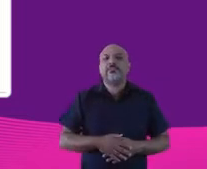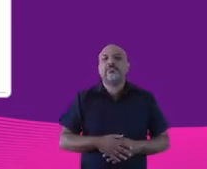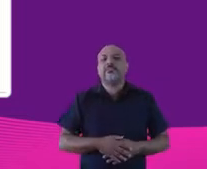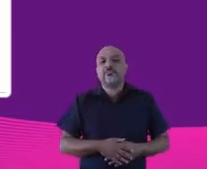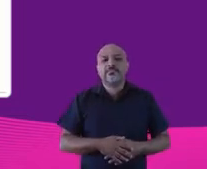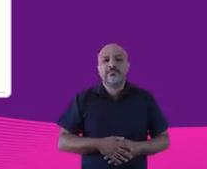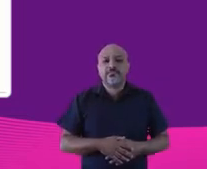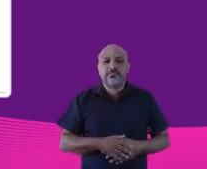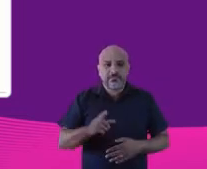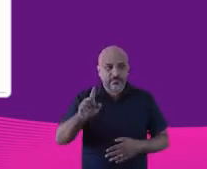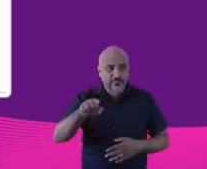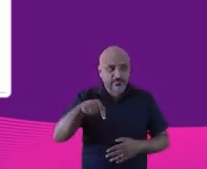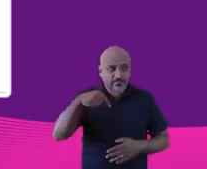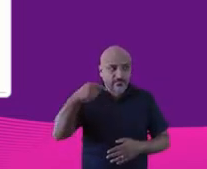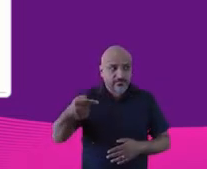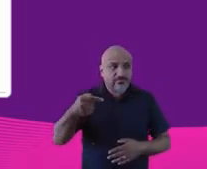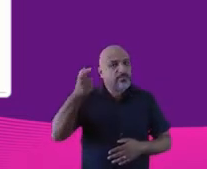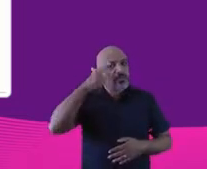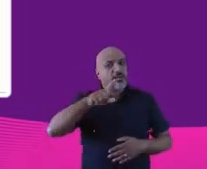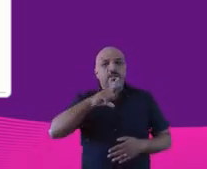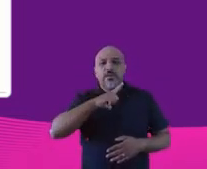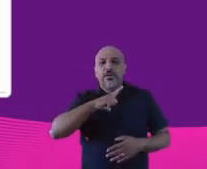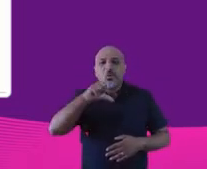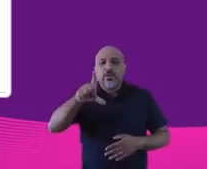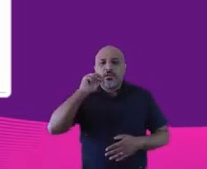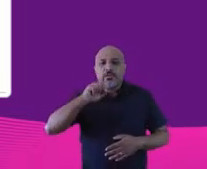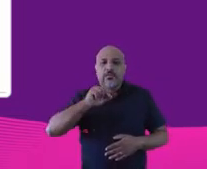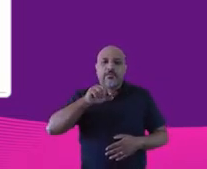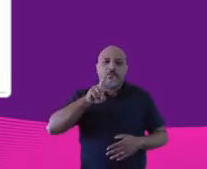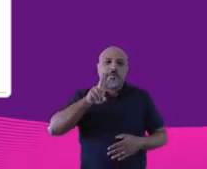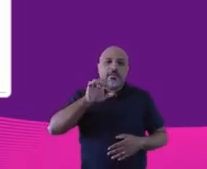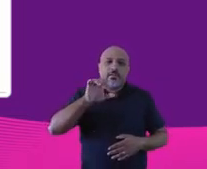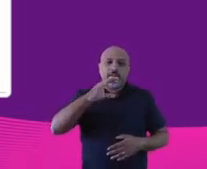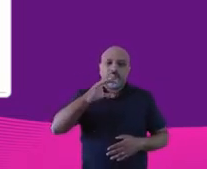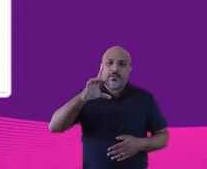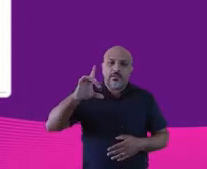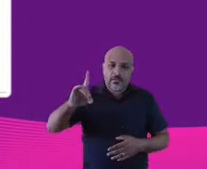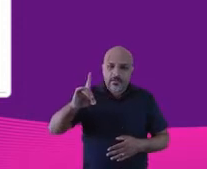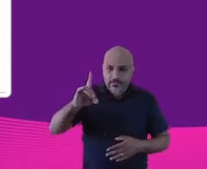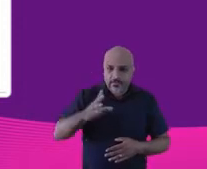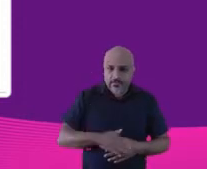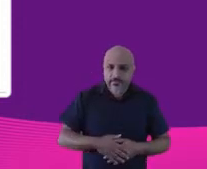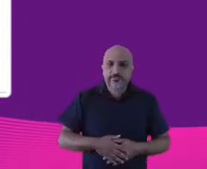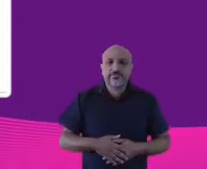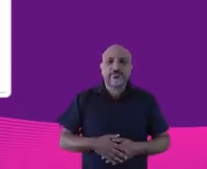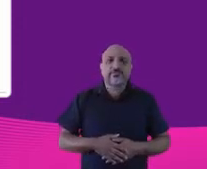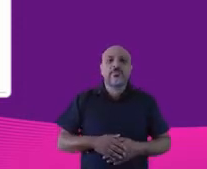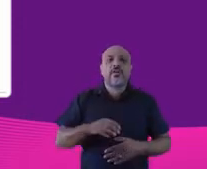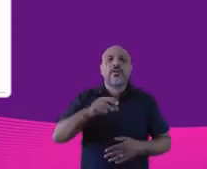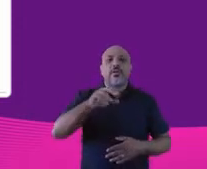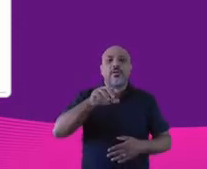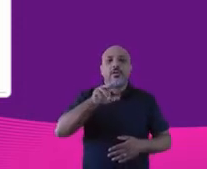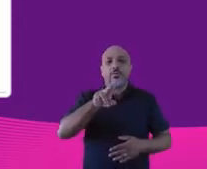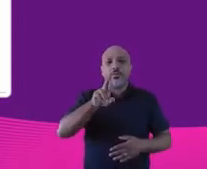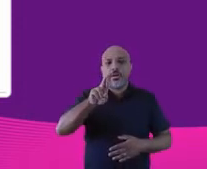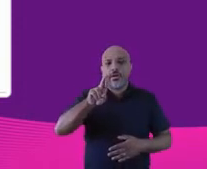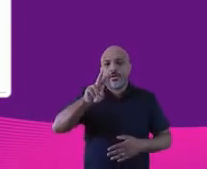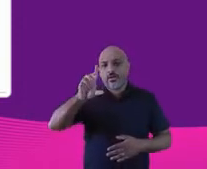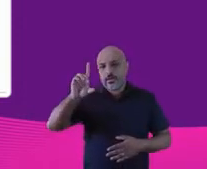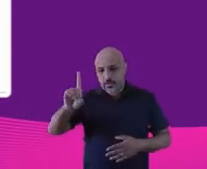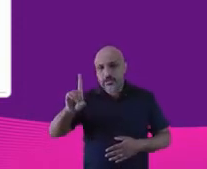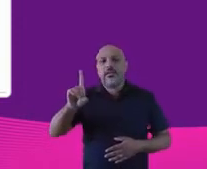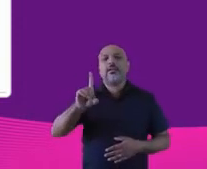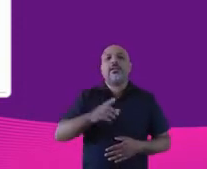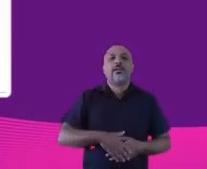tem vários tipos de opções de DVTD mais transplante, o RD, talvez se ele tivesse um